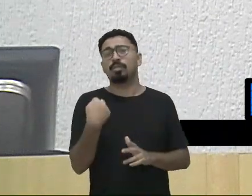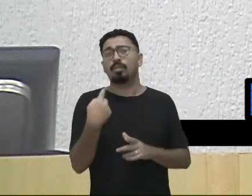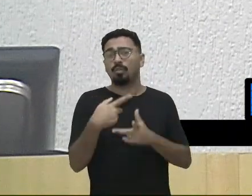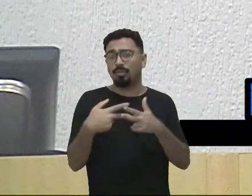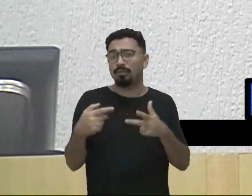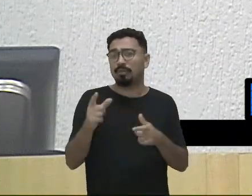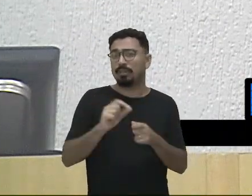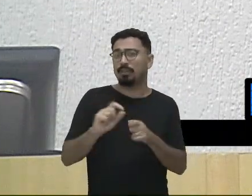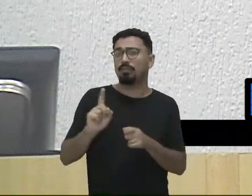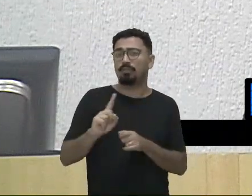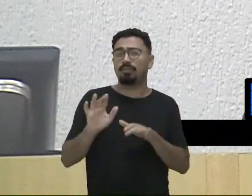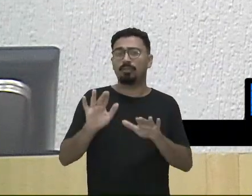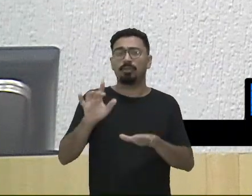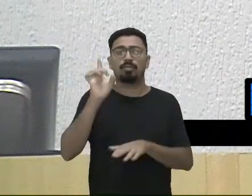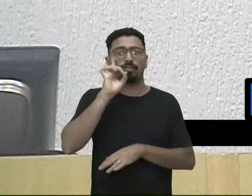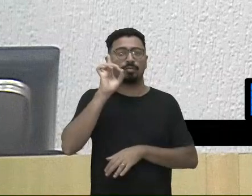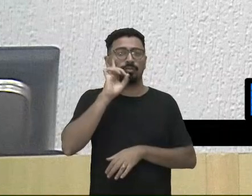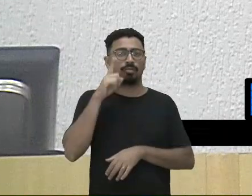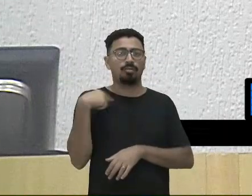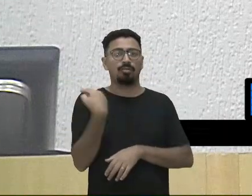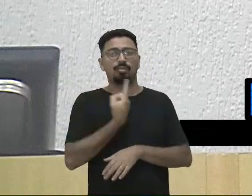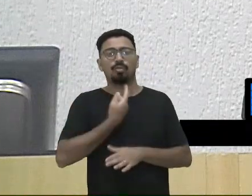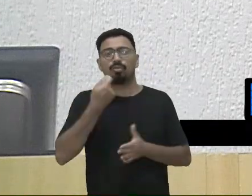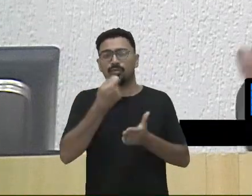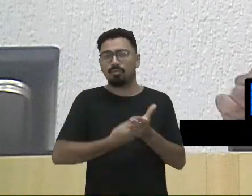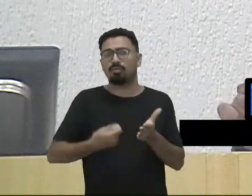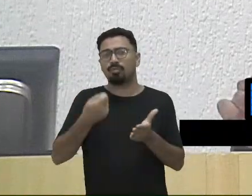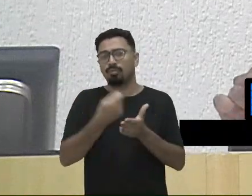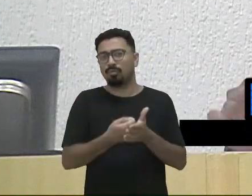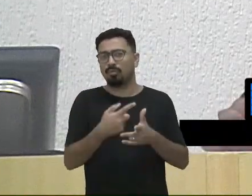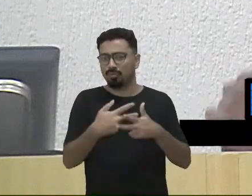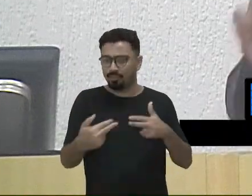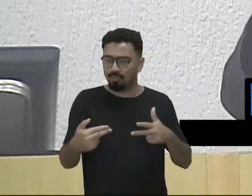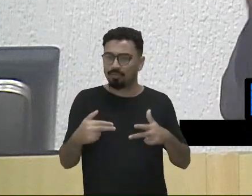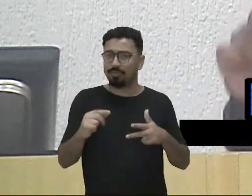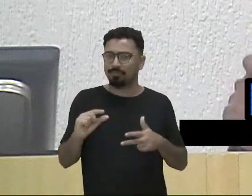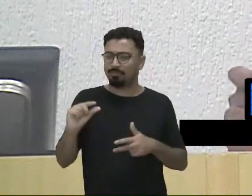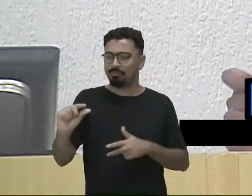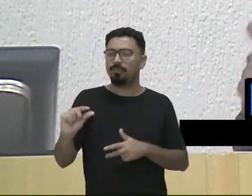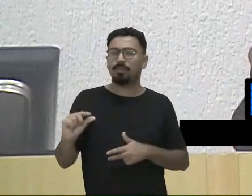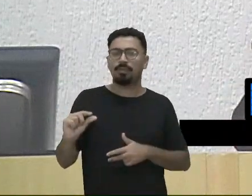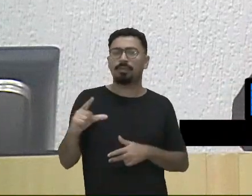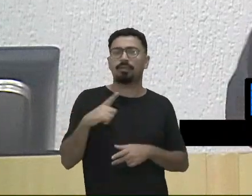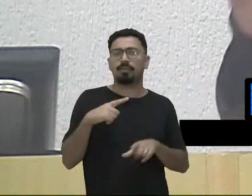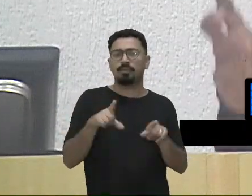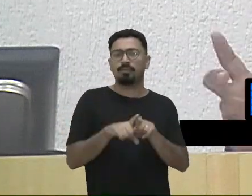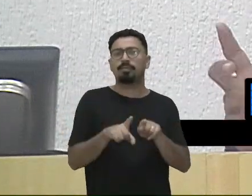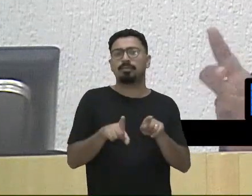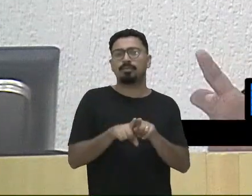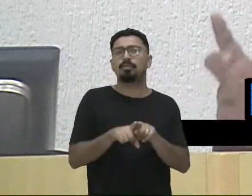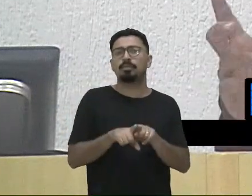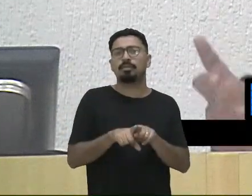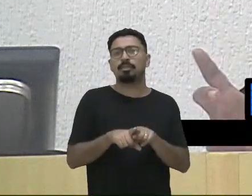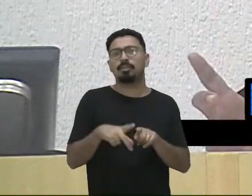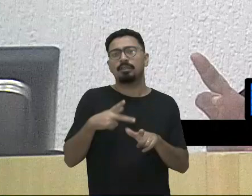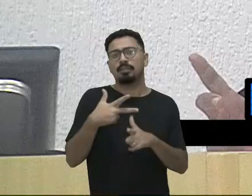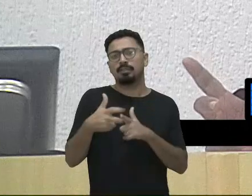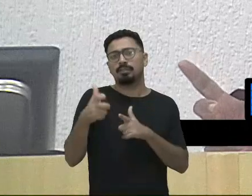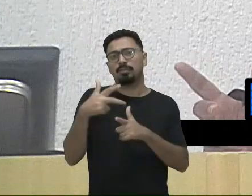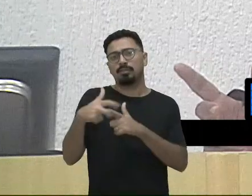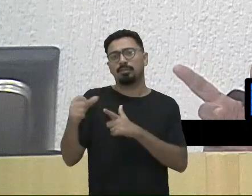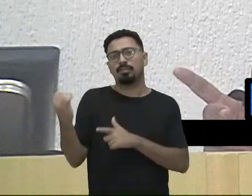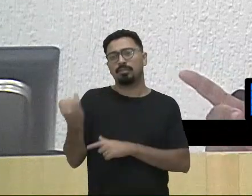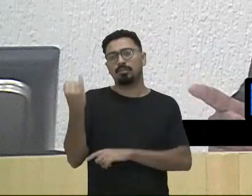sabe da nossa luta diária, do quanto a gente lutou pelas pequenas coisas que a gente conquistou aqui e que para nós são vitórias